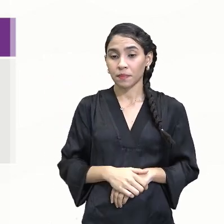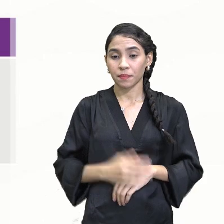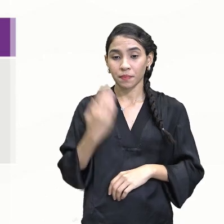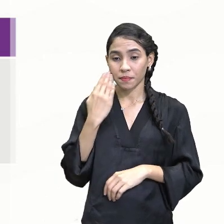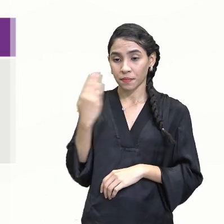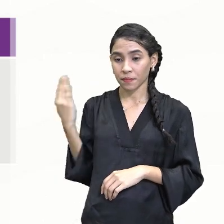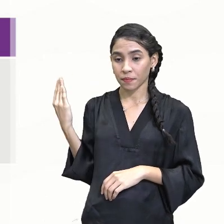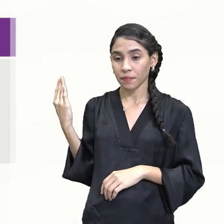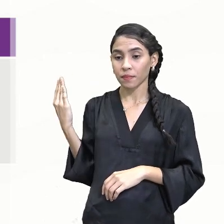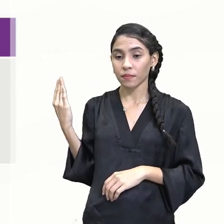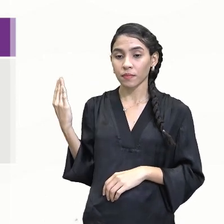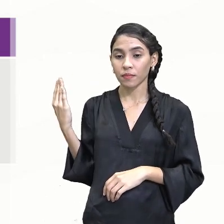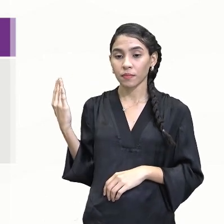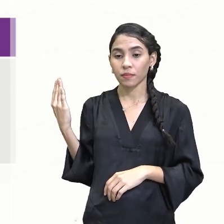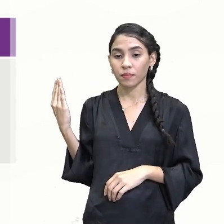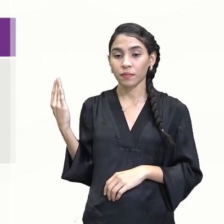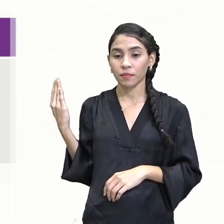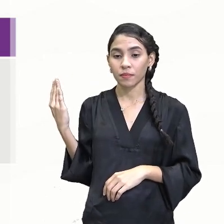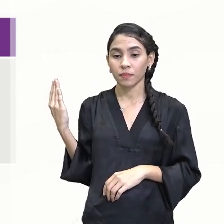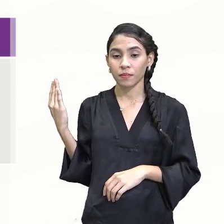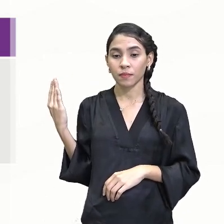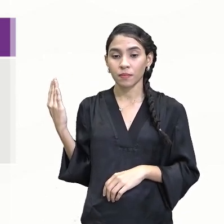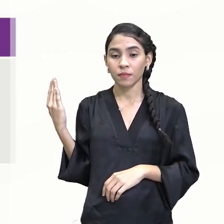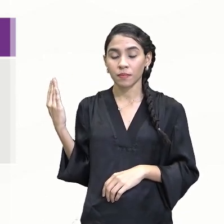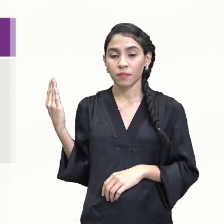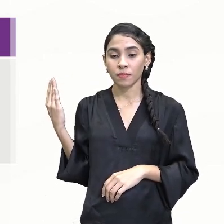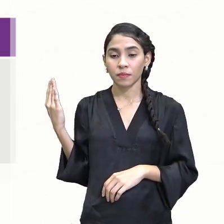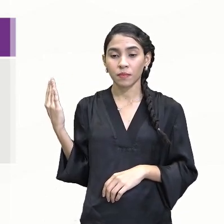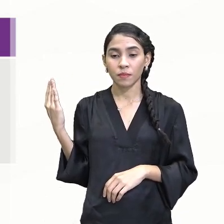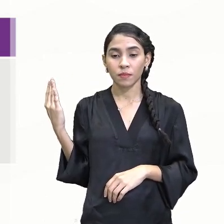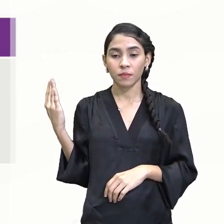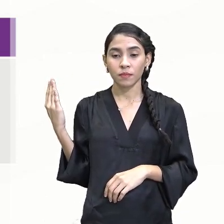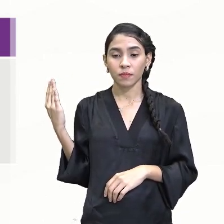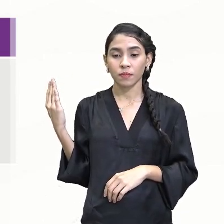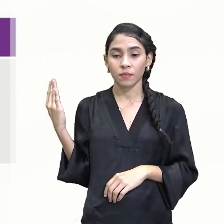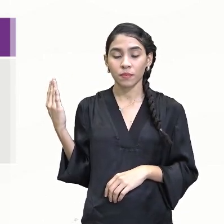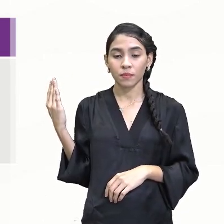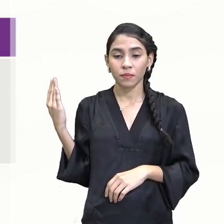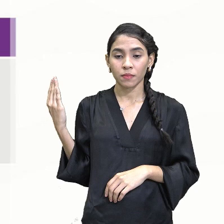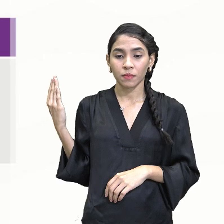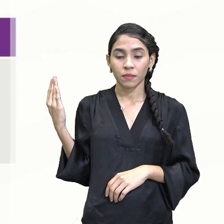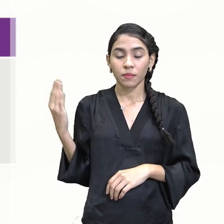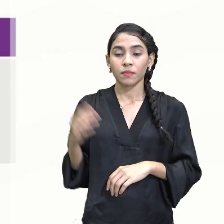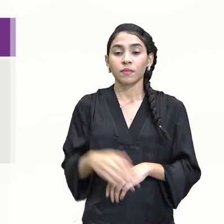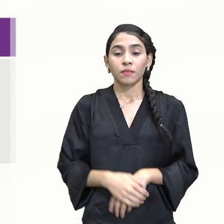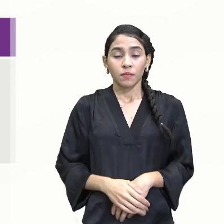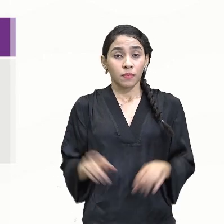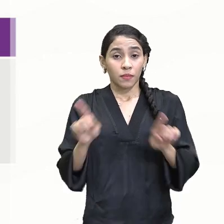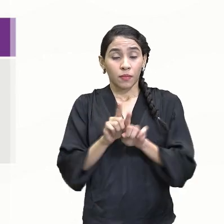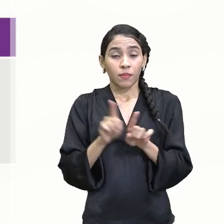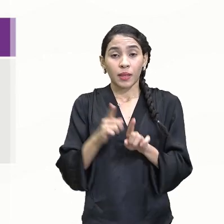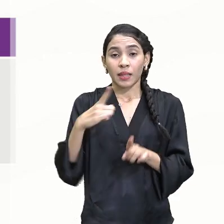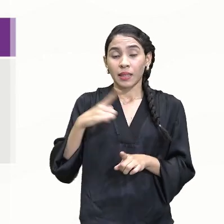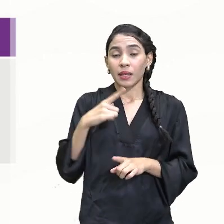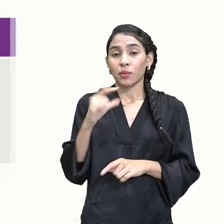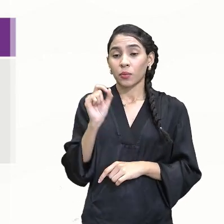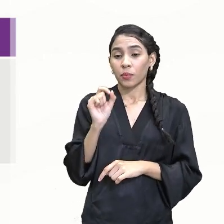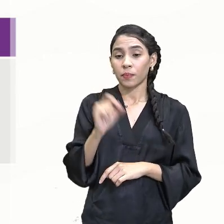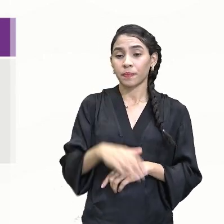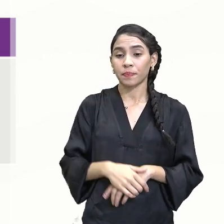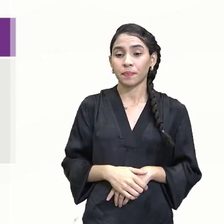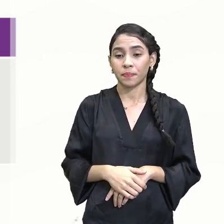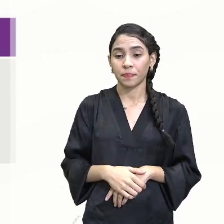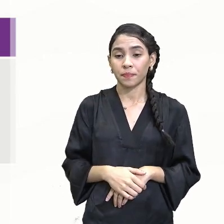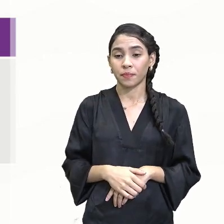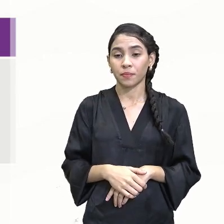B de logaritmando, o A é a base e o resultado é o logaritmo. E a gente tem essa equivalência aqui, ó. Então,